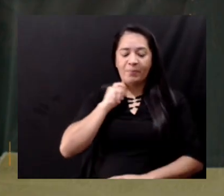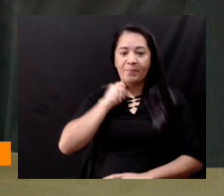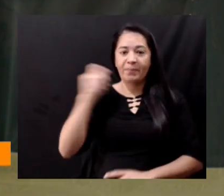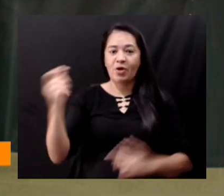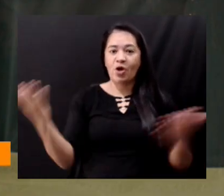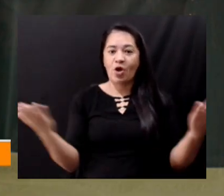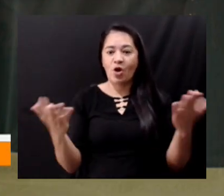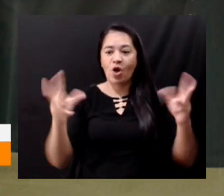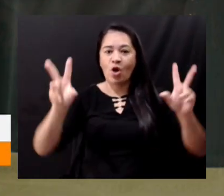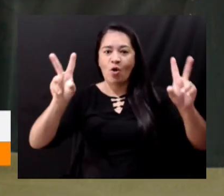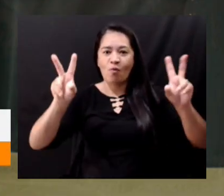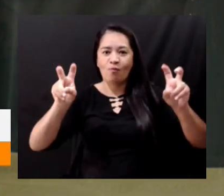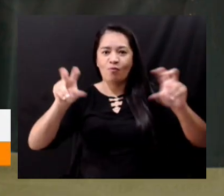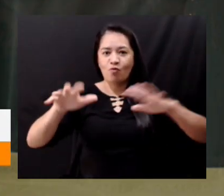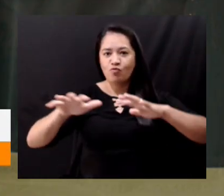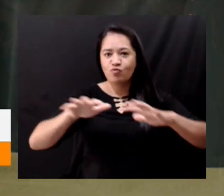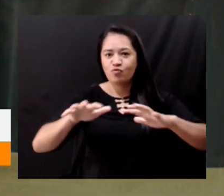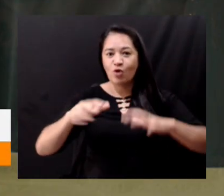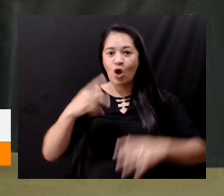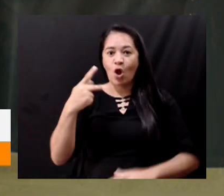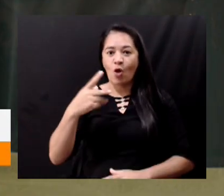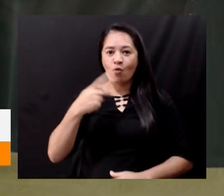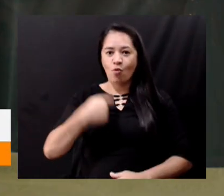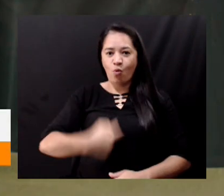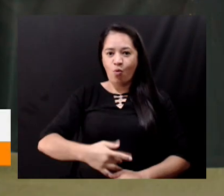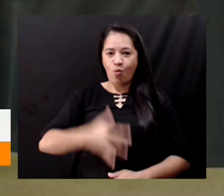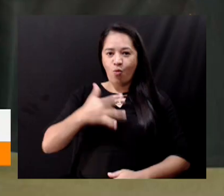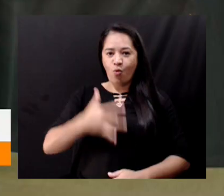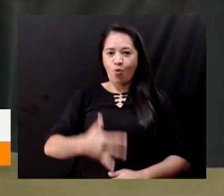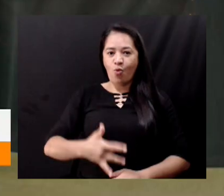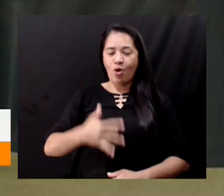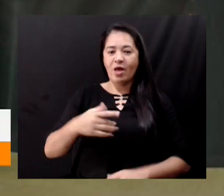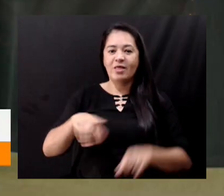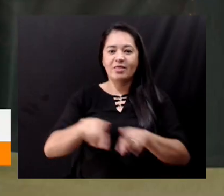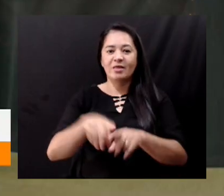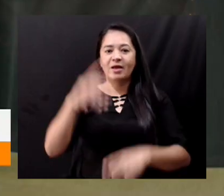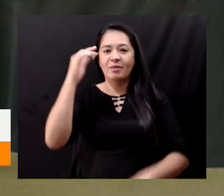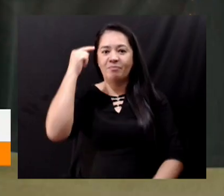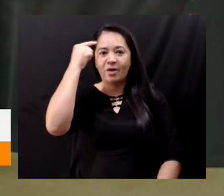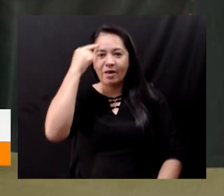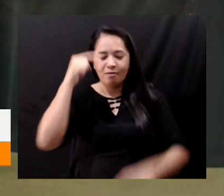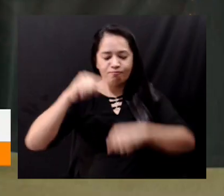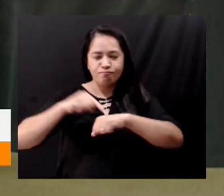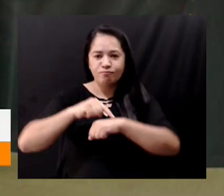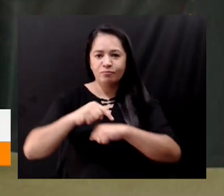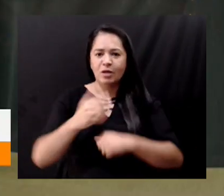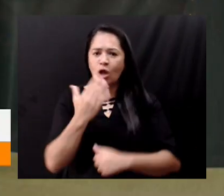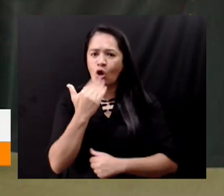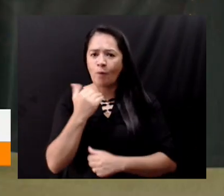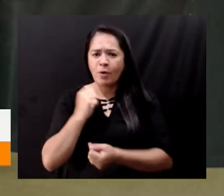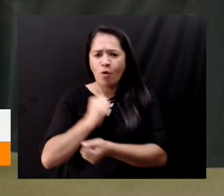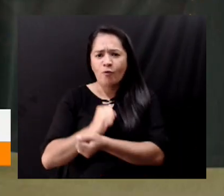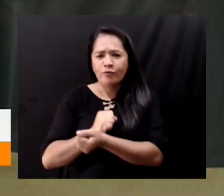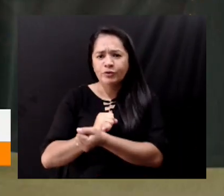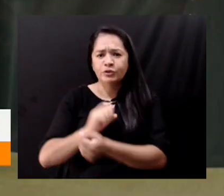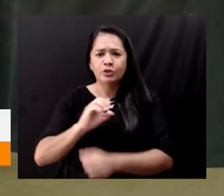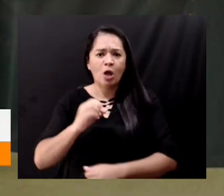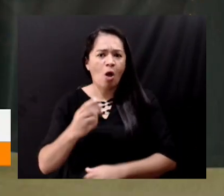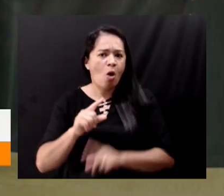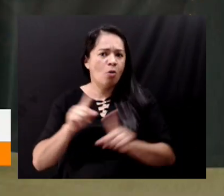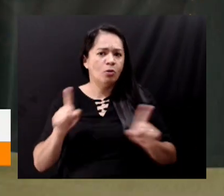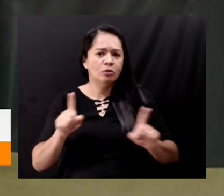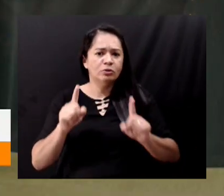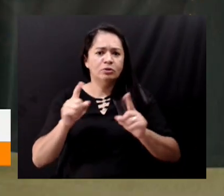seu estômago e com a sua cabeça. Alimento vicia ou não vicia? Essa expressão que